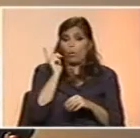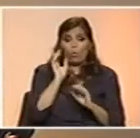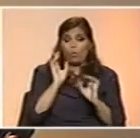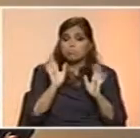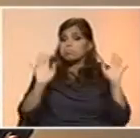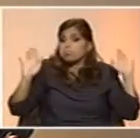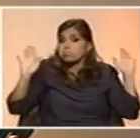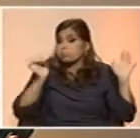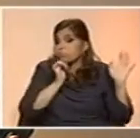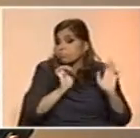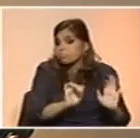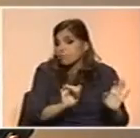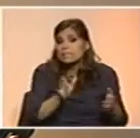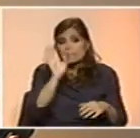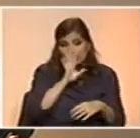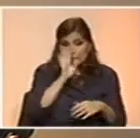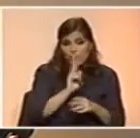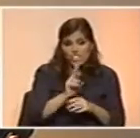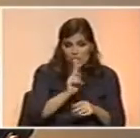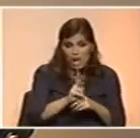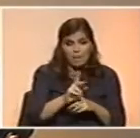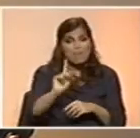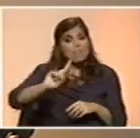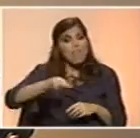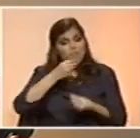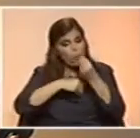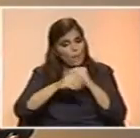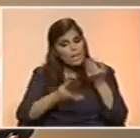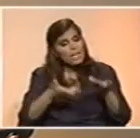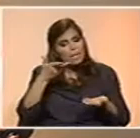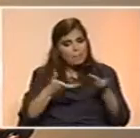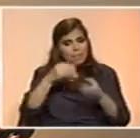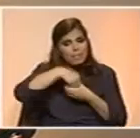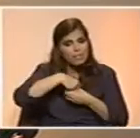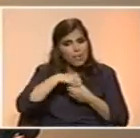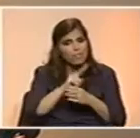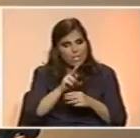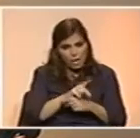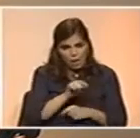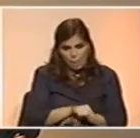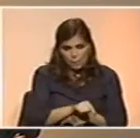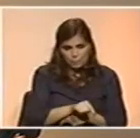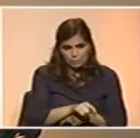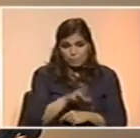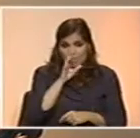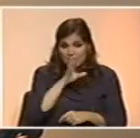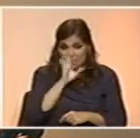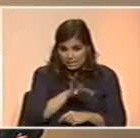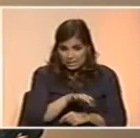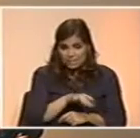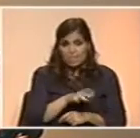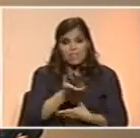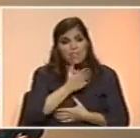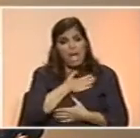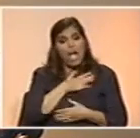quer ser vegetariana, deve fazer uma alimentação equilibrada dentro do vegetariano. Dentro desse regime. Agora, se por acaso me